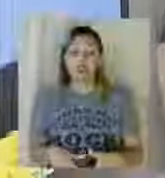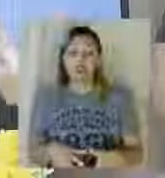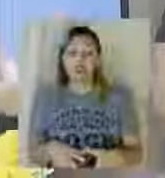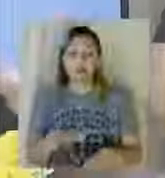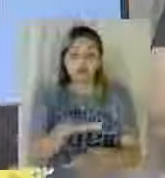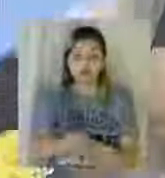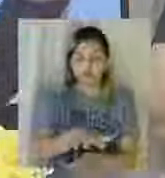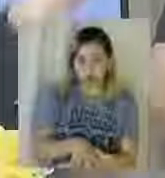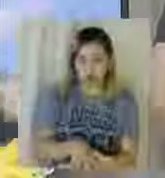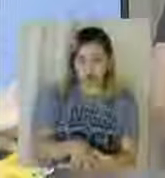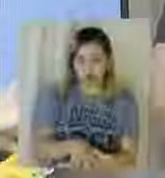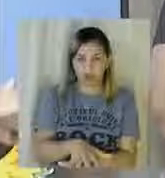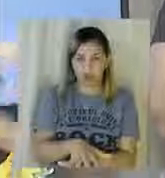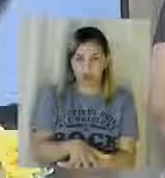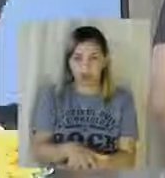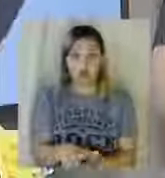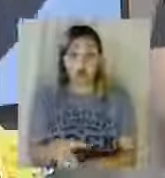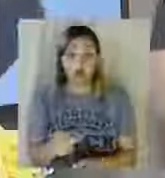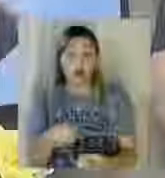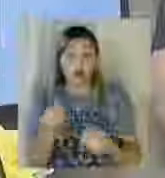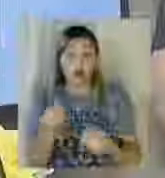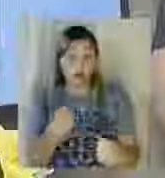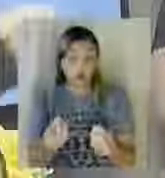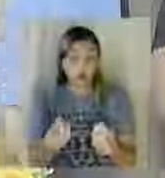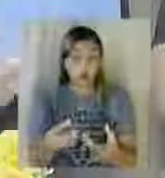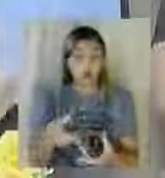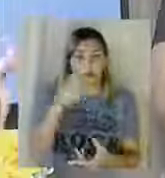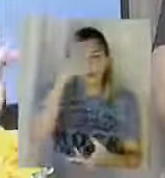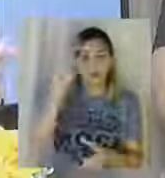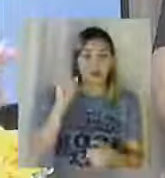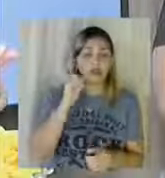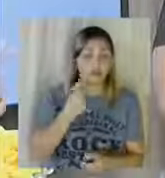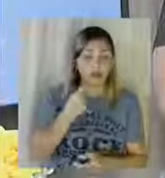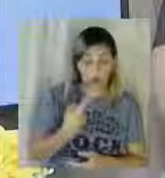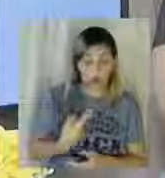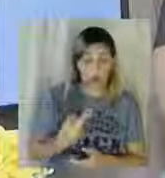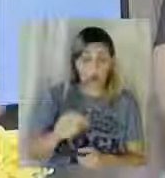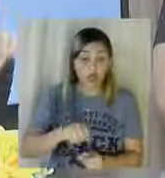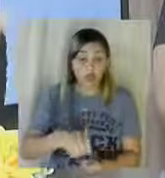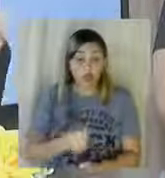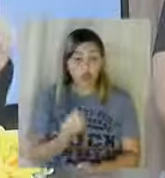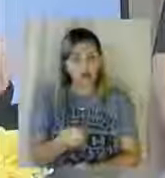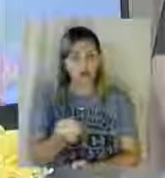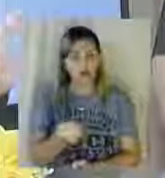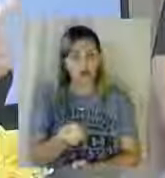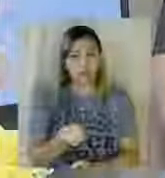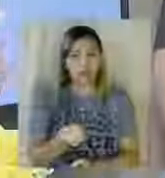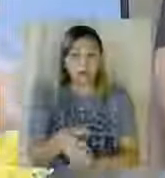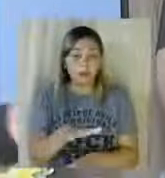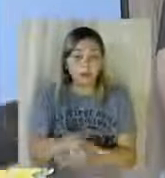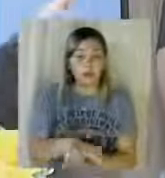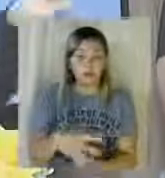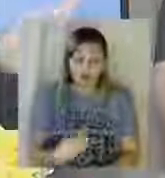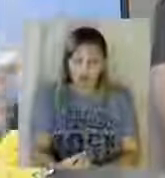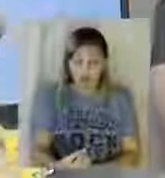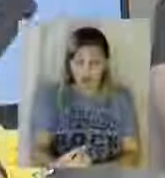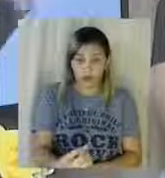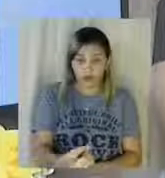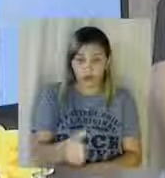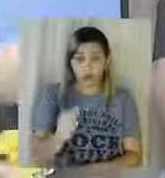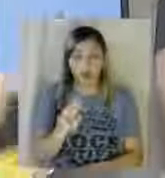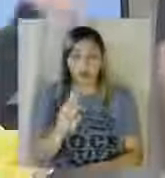A inclusão dela como pessoa surda em sociedade e também uma guerreira pela inclusão do seu filho, que